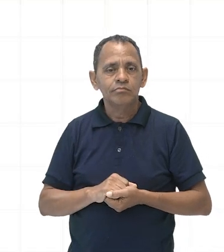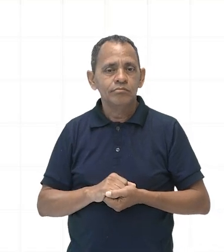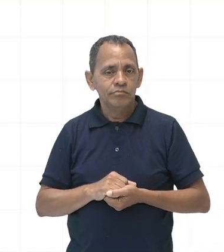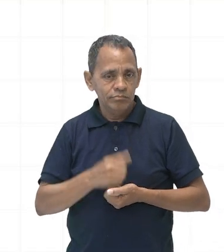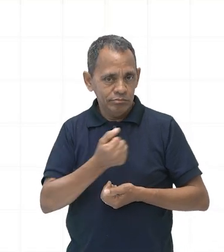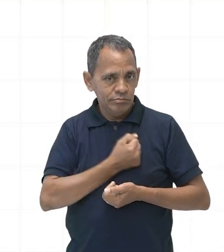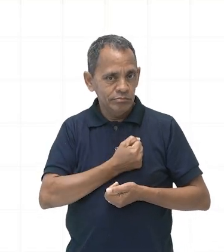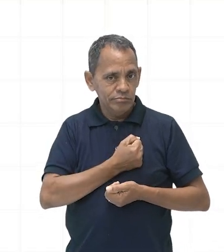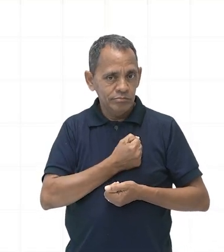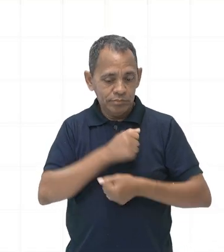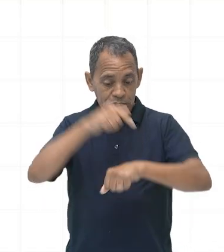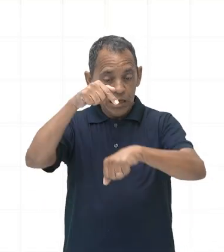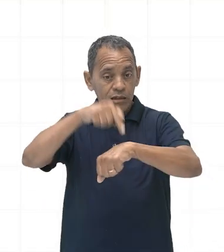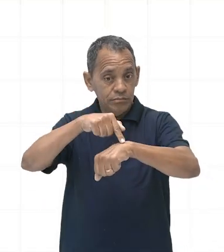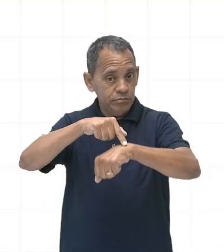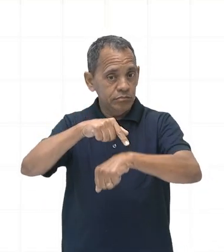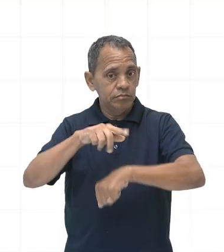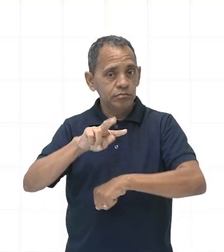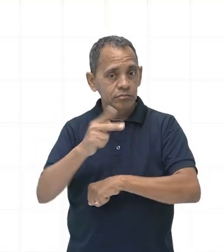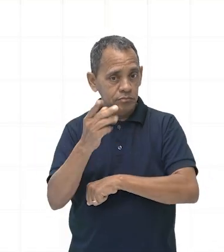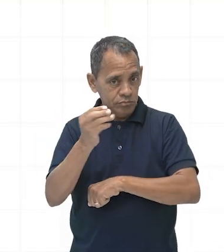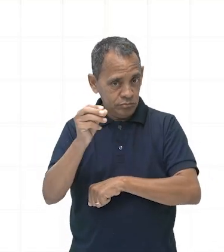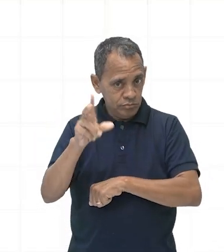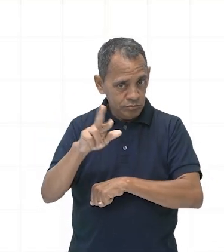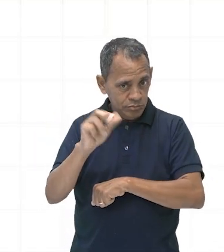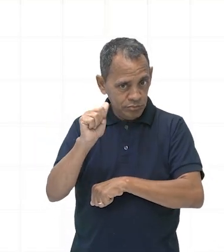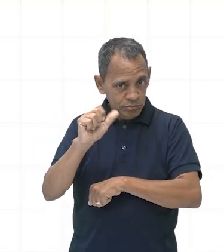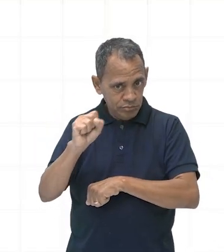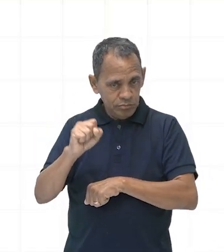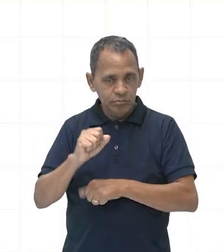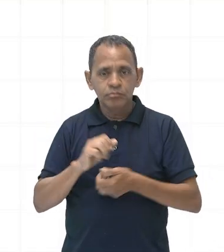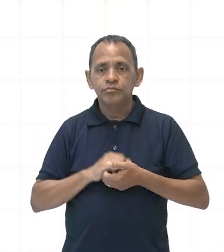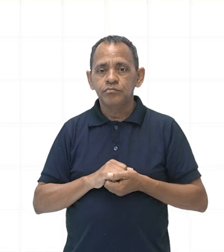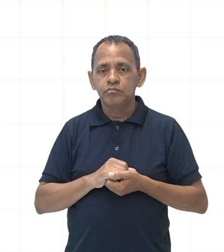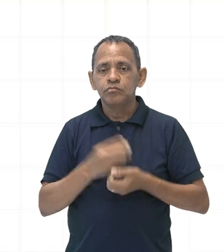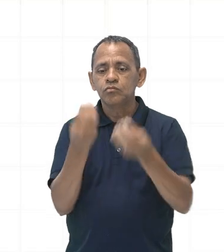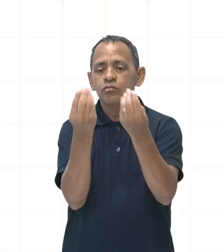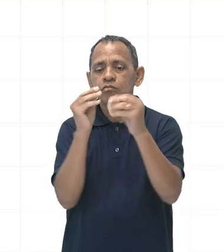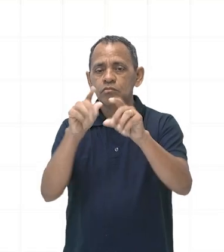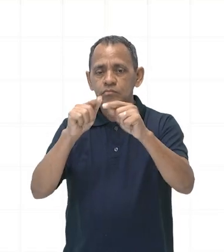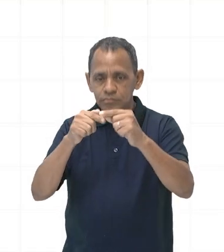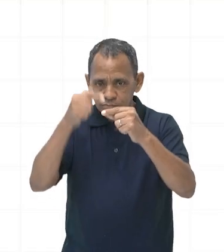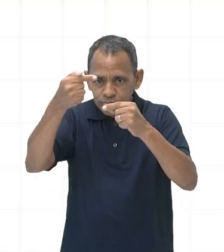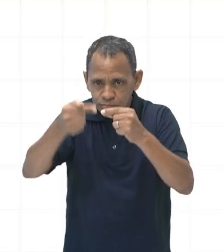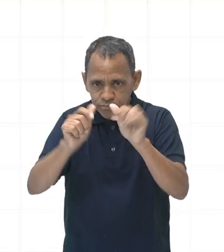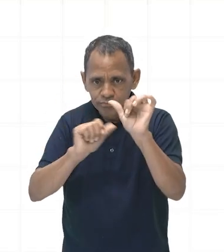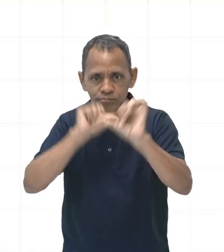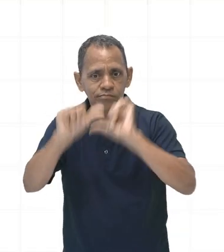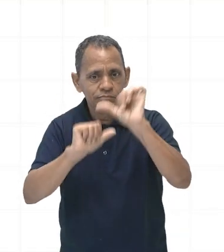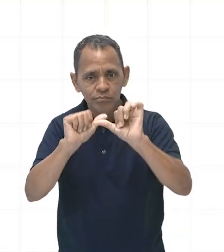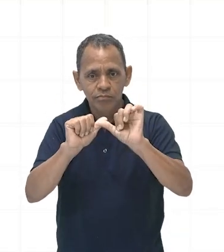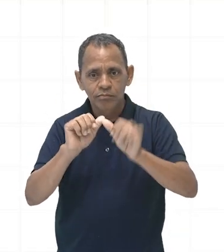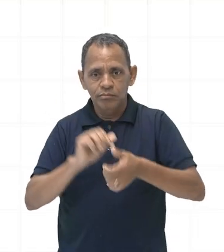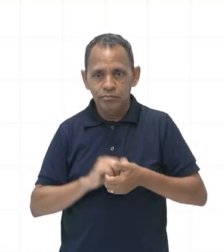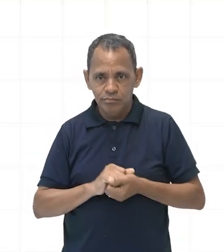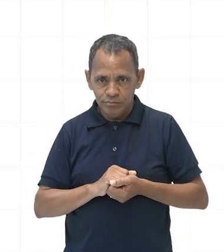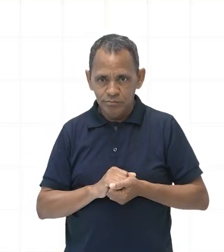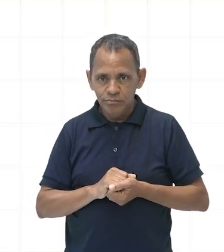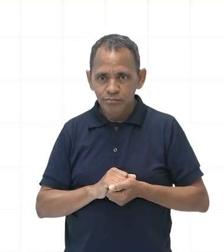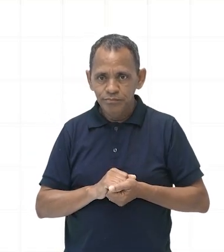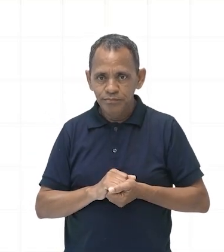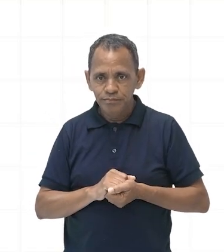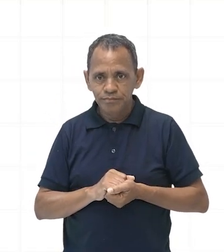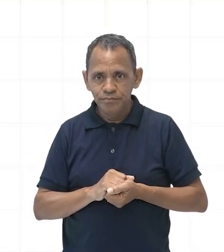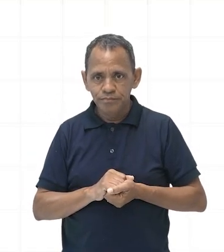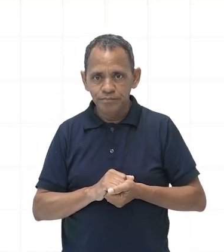8 está em horas. Mas tudo bem, eu vou colocar aqui e depois eu explico para vocês o que a gente tem que fazer. 8 horas nas mesmas